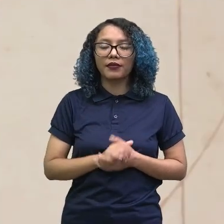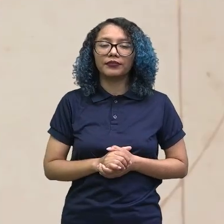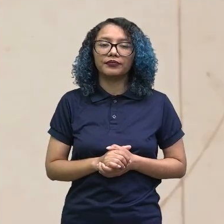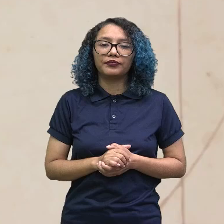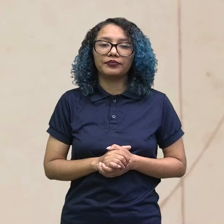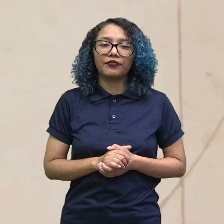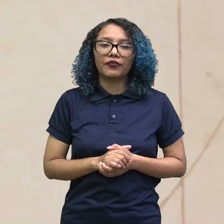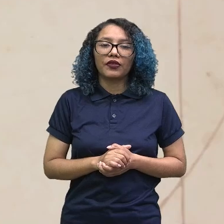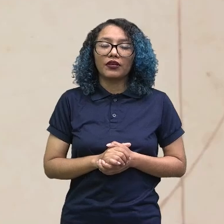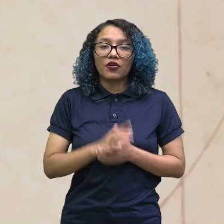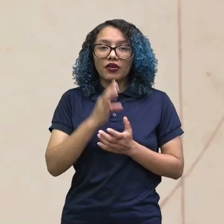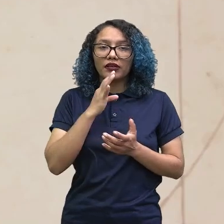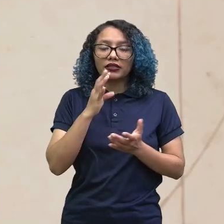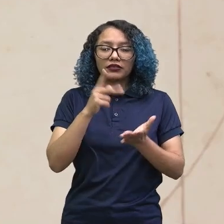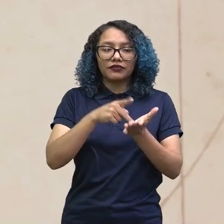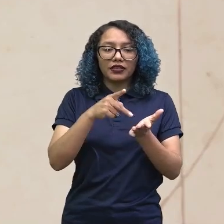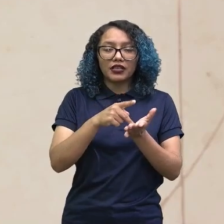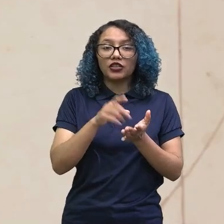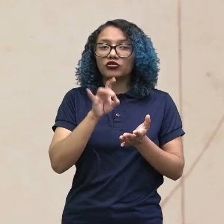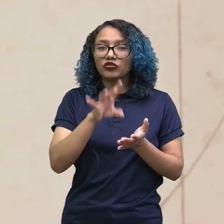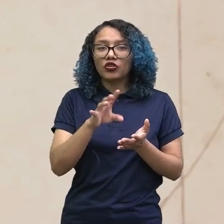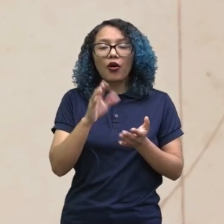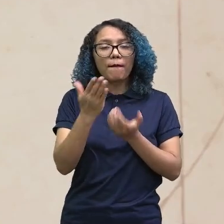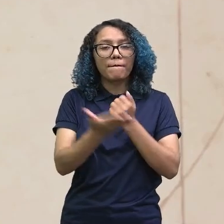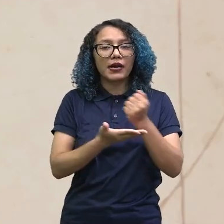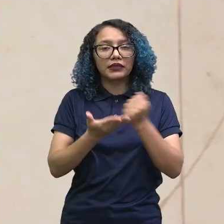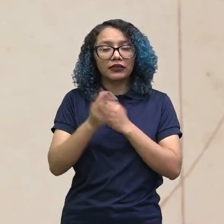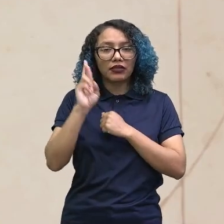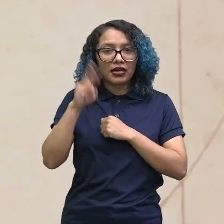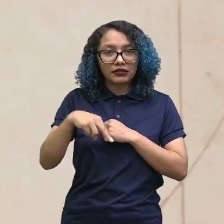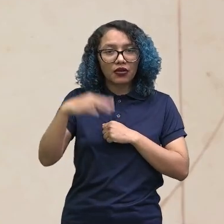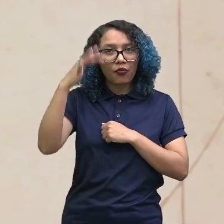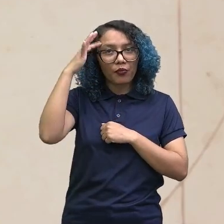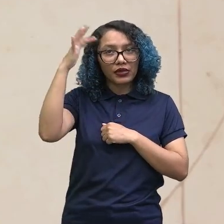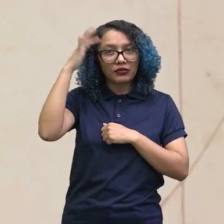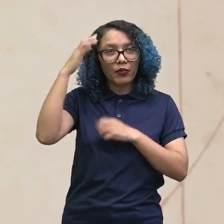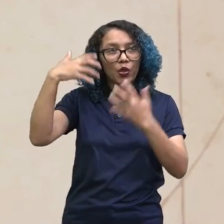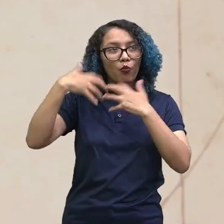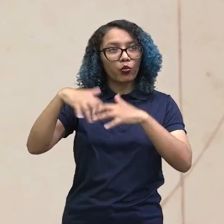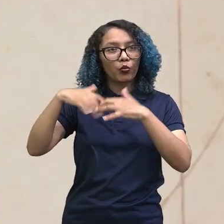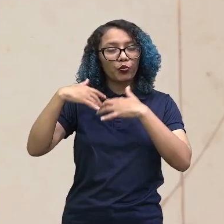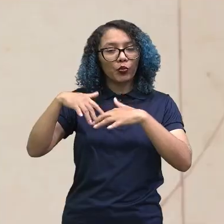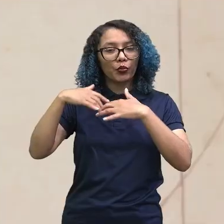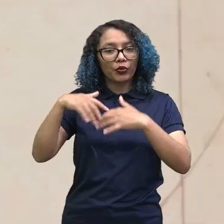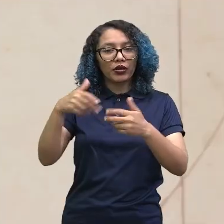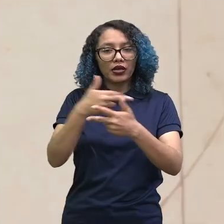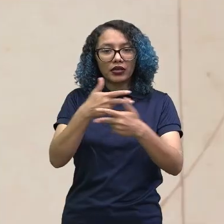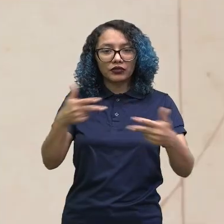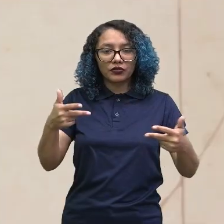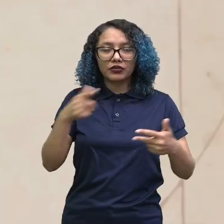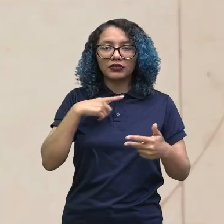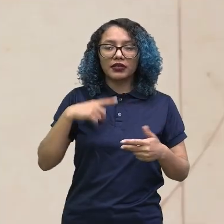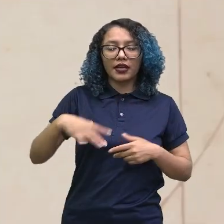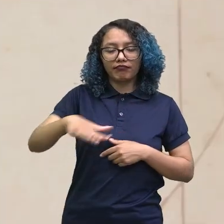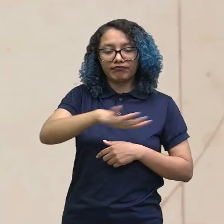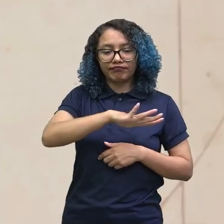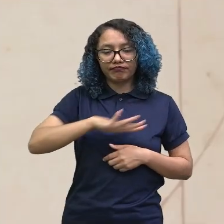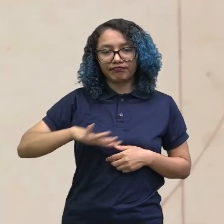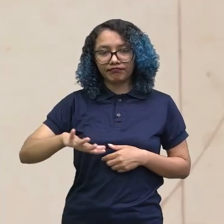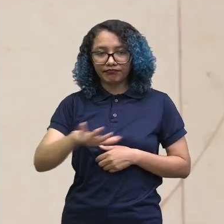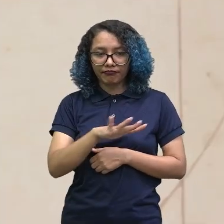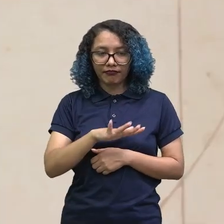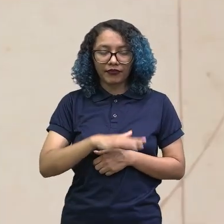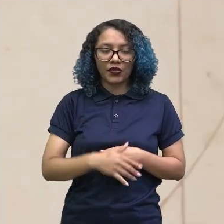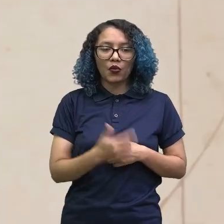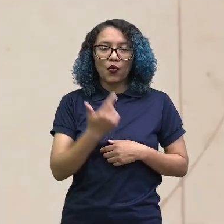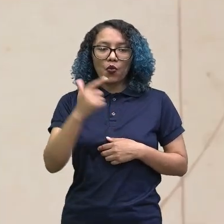que não seja através da minha razão, do pensamento lógico, do pensamento das coisas que estão aí à minha volta.